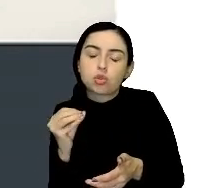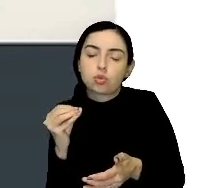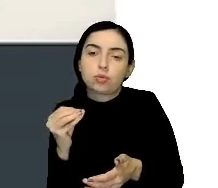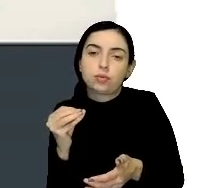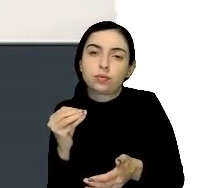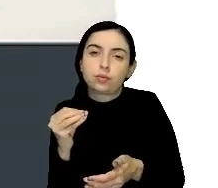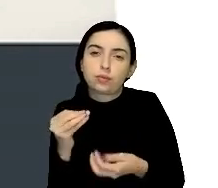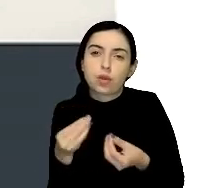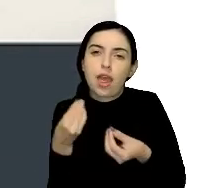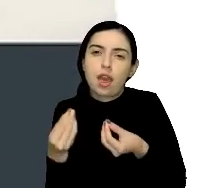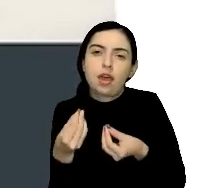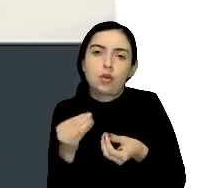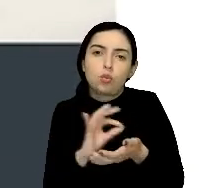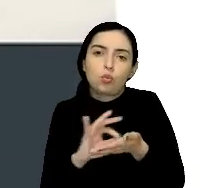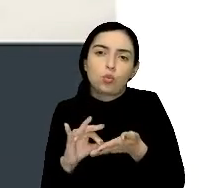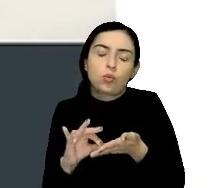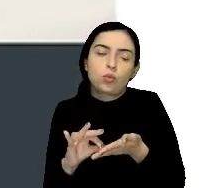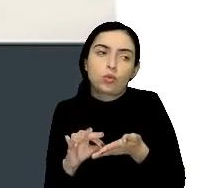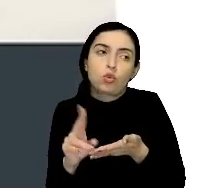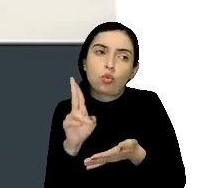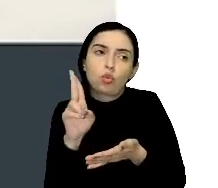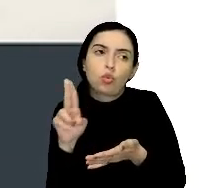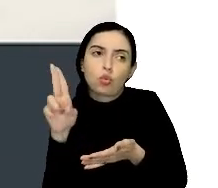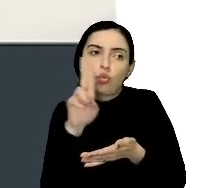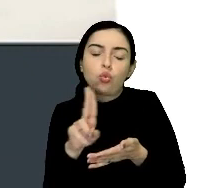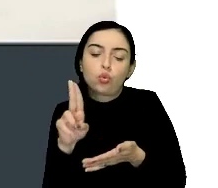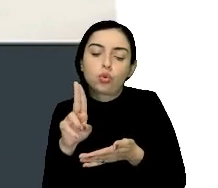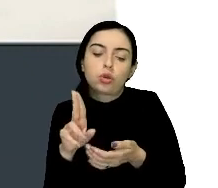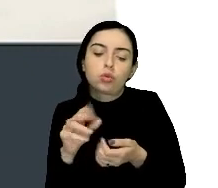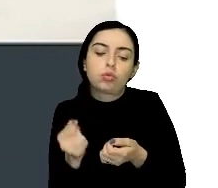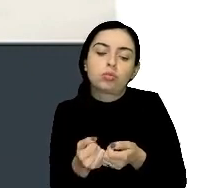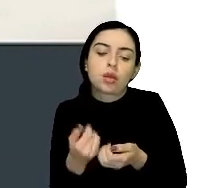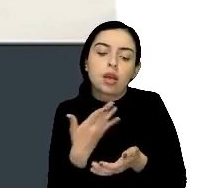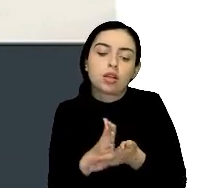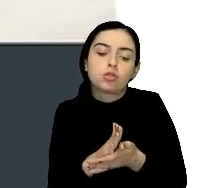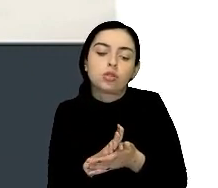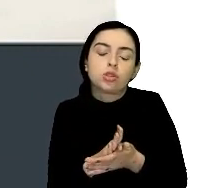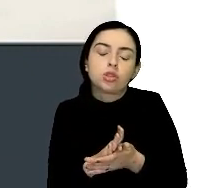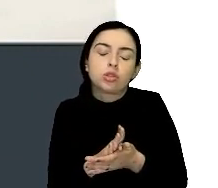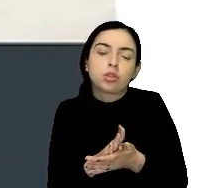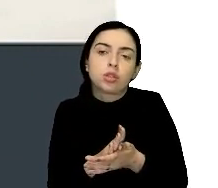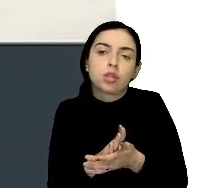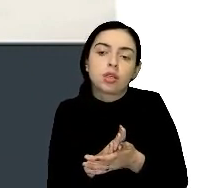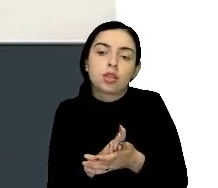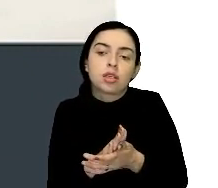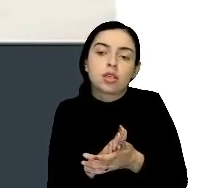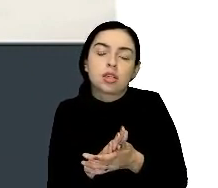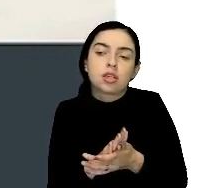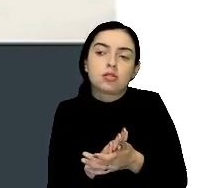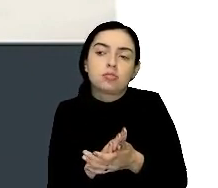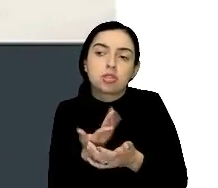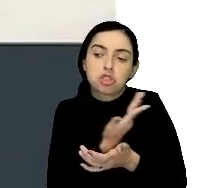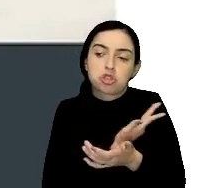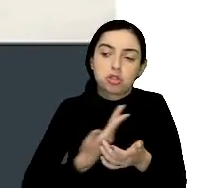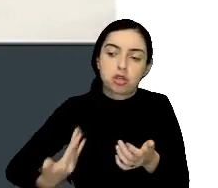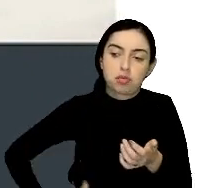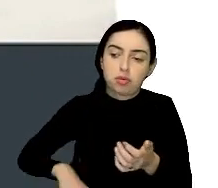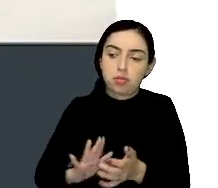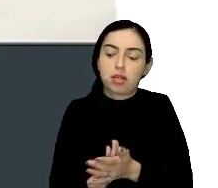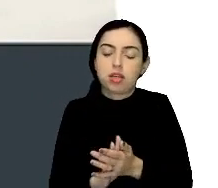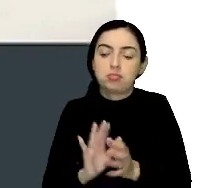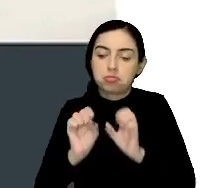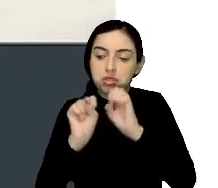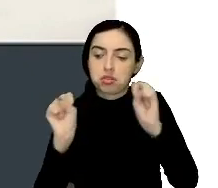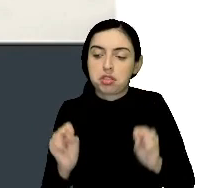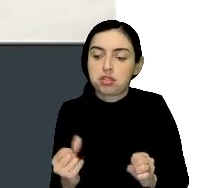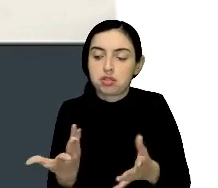era o único ato do poder público brasileiro para regularização da situação migratória do sujeito